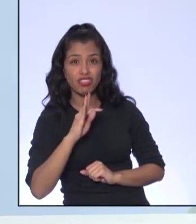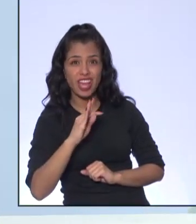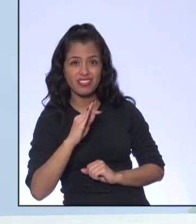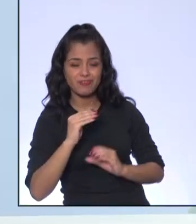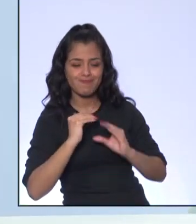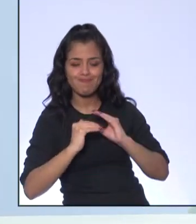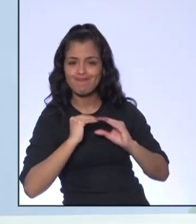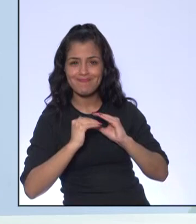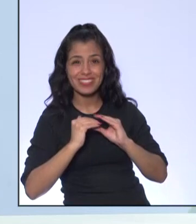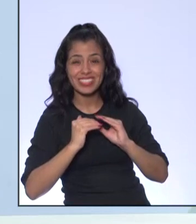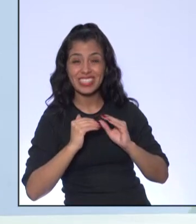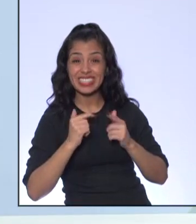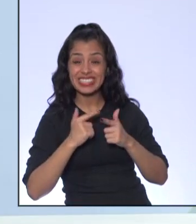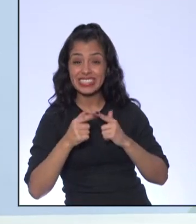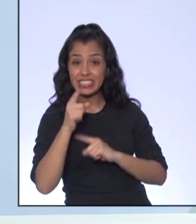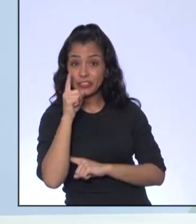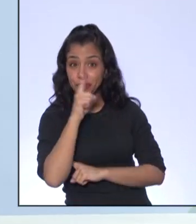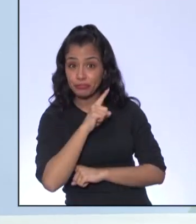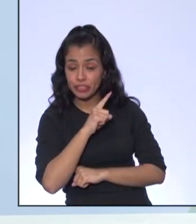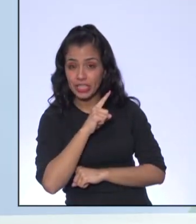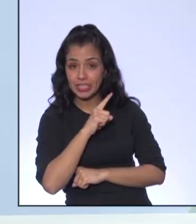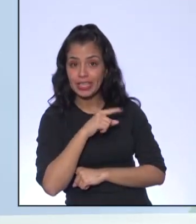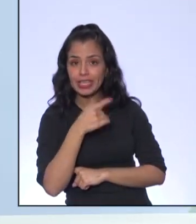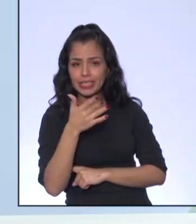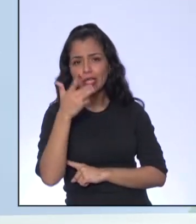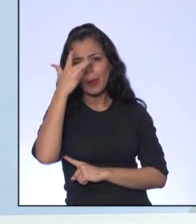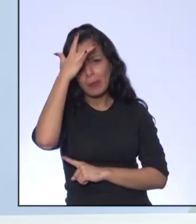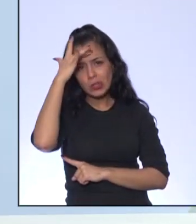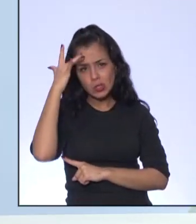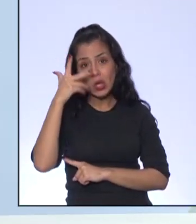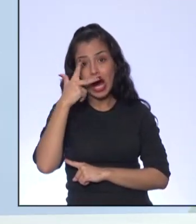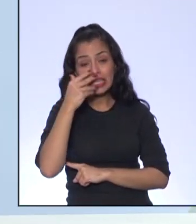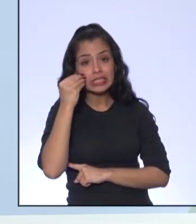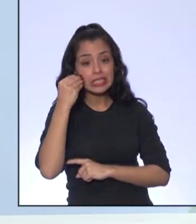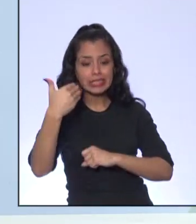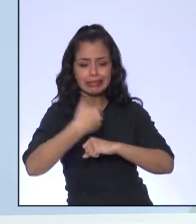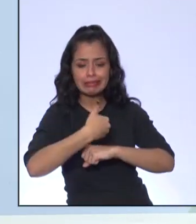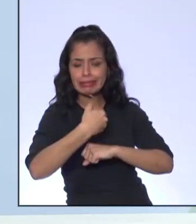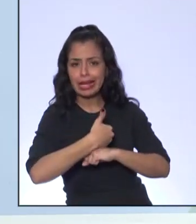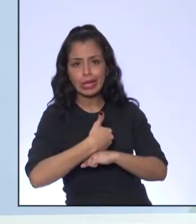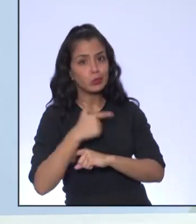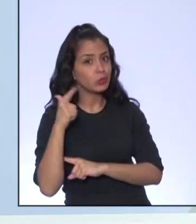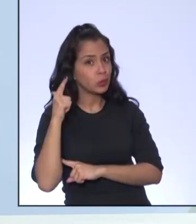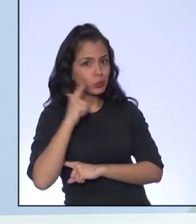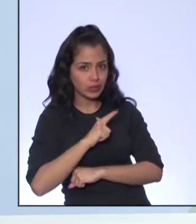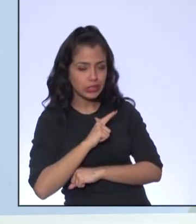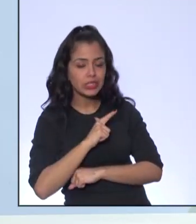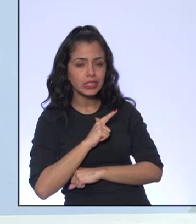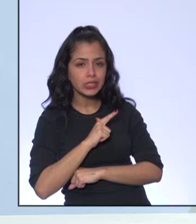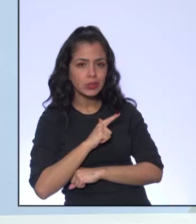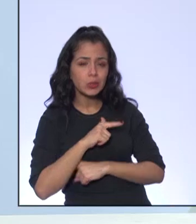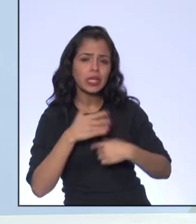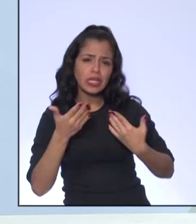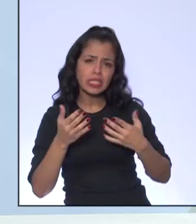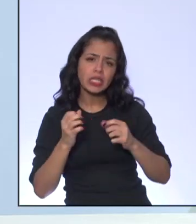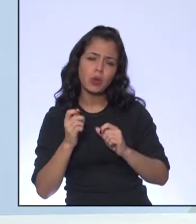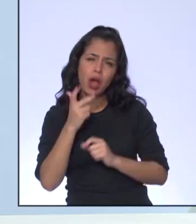então eles não conseguiram conversar com a gente. Então, acho que dá para a gente ir conversando com eles, mesmo sem ver